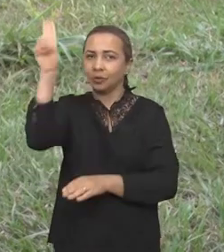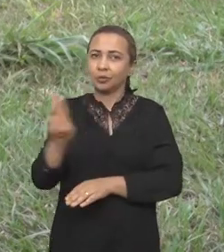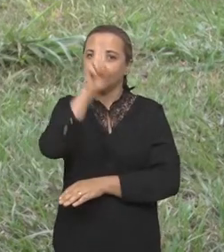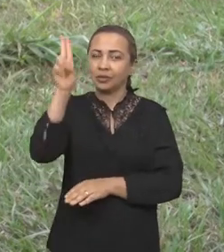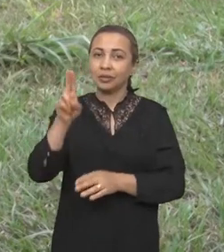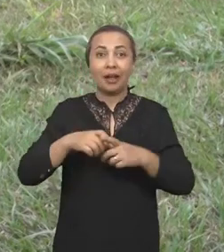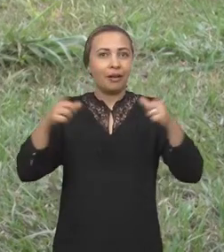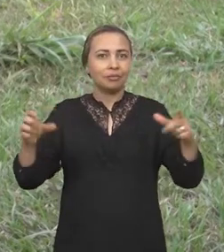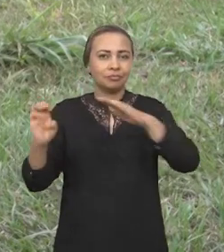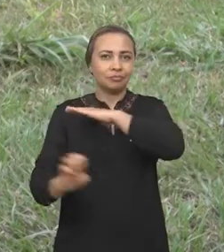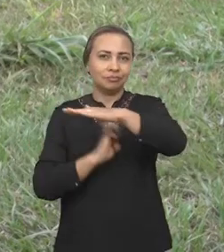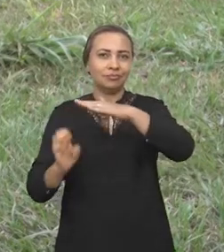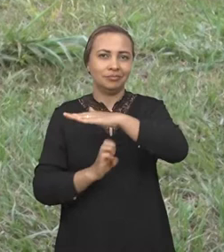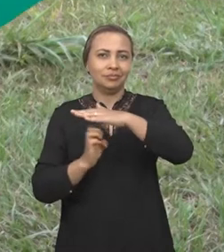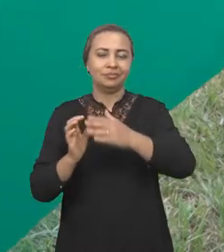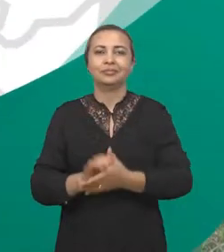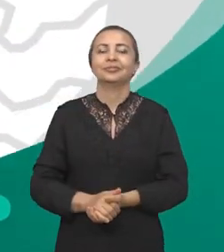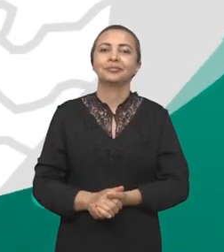e grandes empresas.